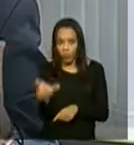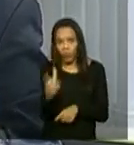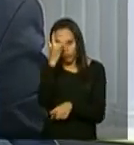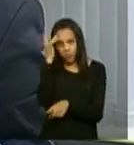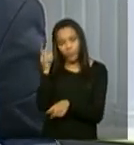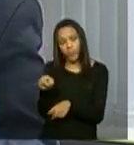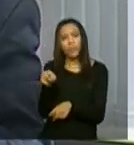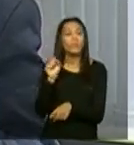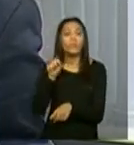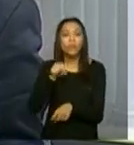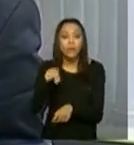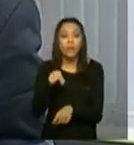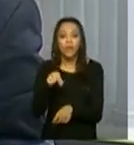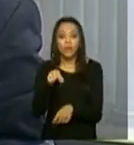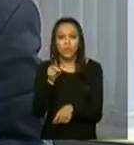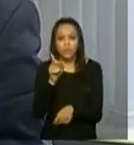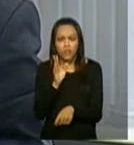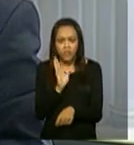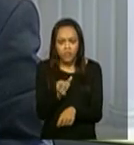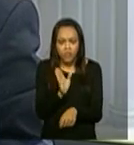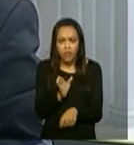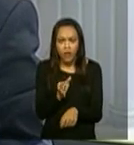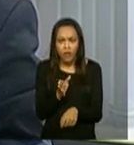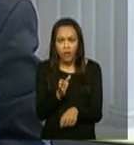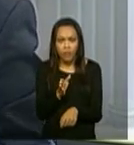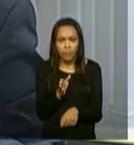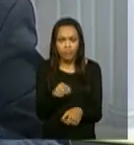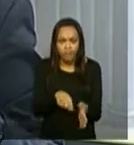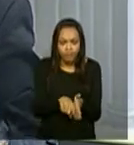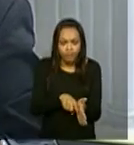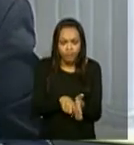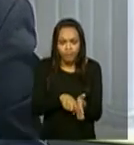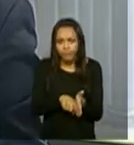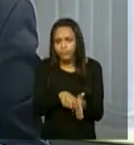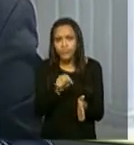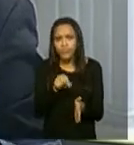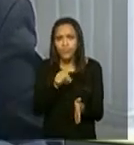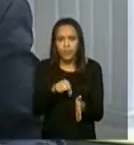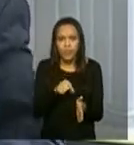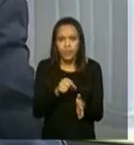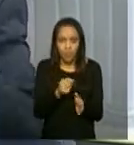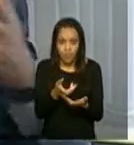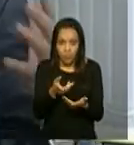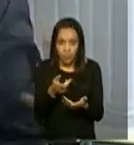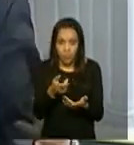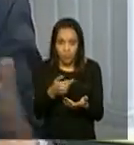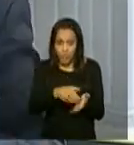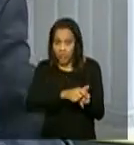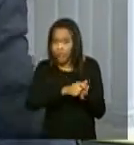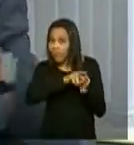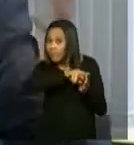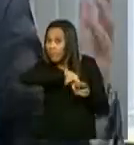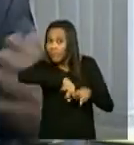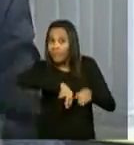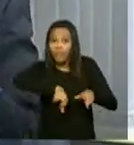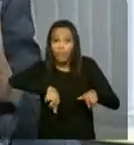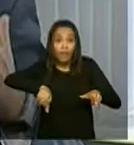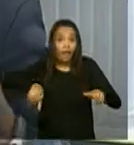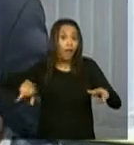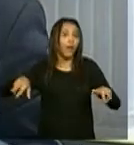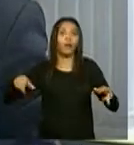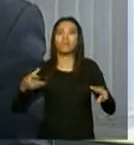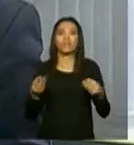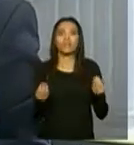é reforçar aquilo que já já foi avaliado é que qualquer análise toxicológica por mais abrangendo mais larga mais